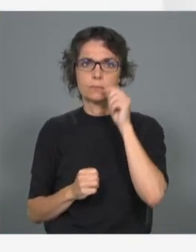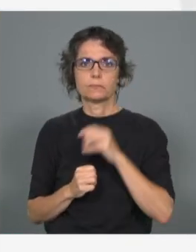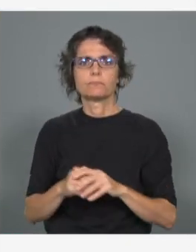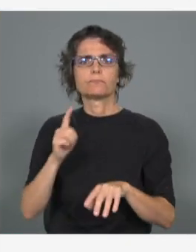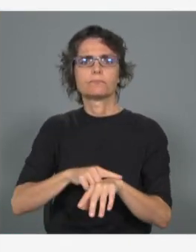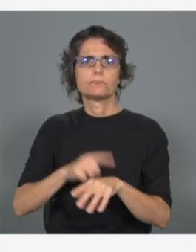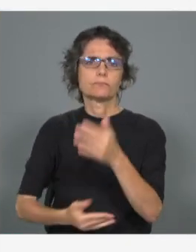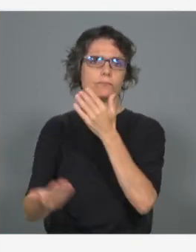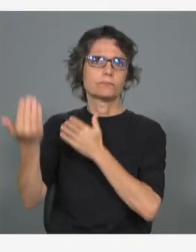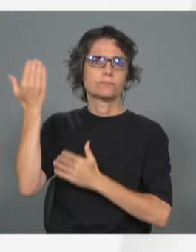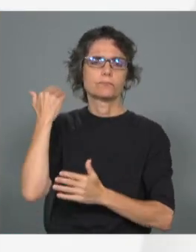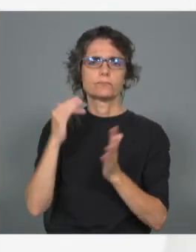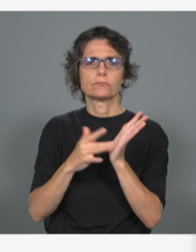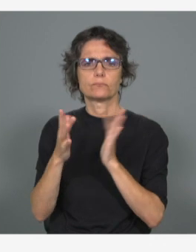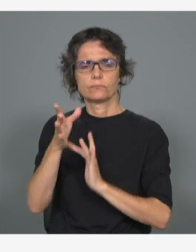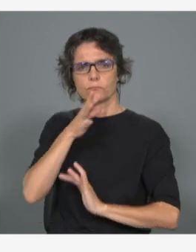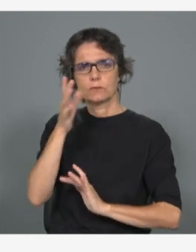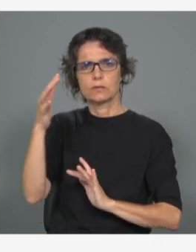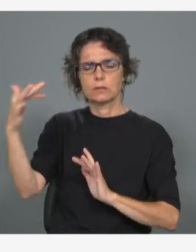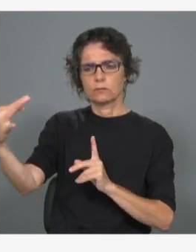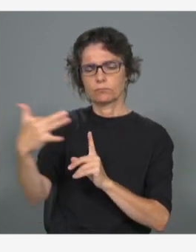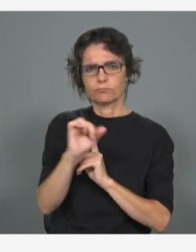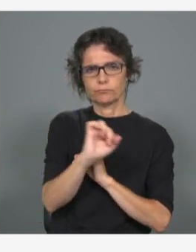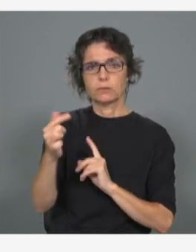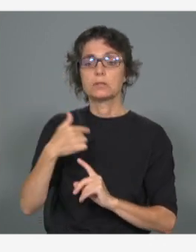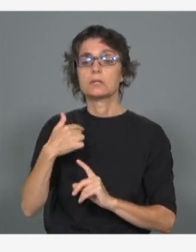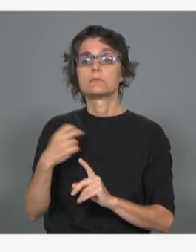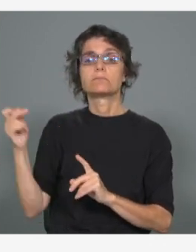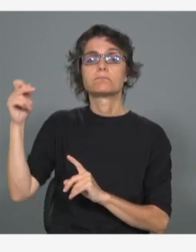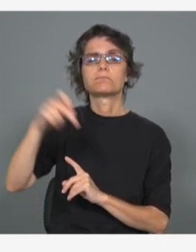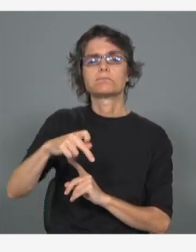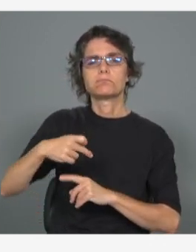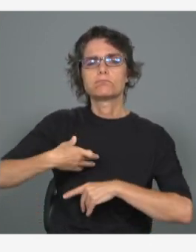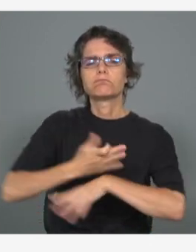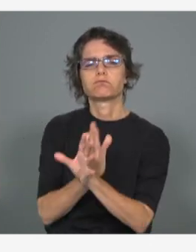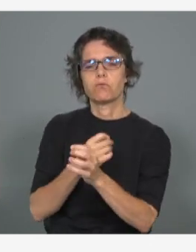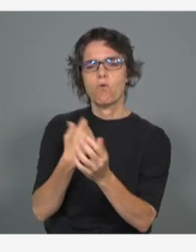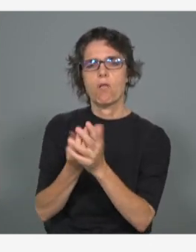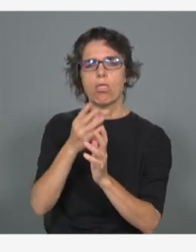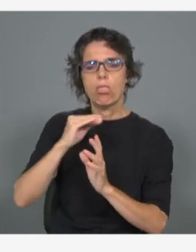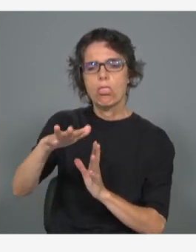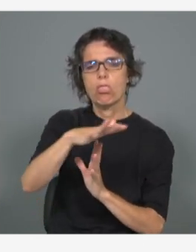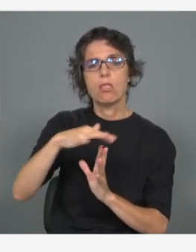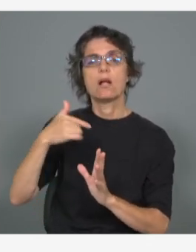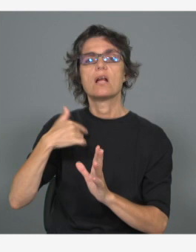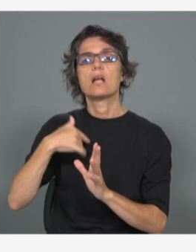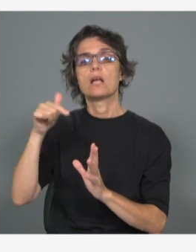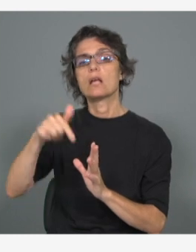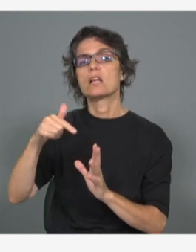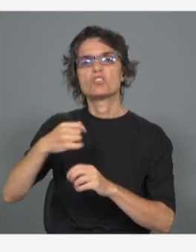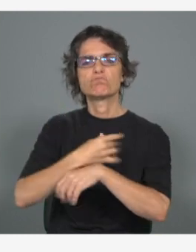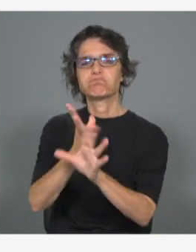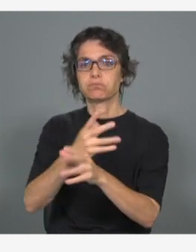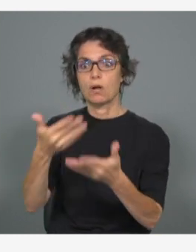Naquele tempo disse Jesus aos seus discípulos: Eu vim trazer o fogo à terra, e que quero eu senão que ele se